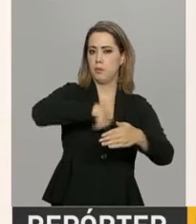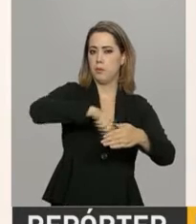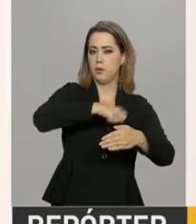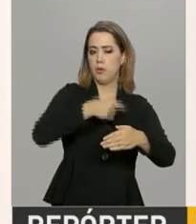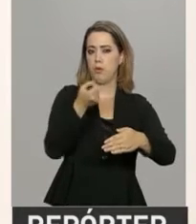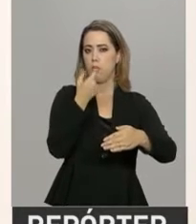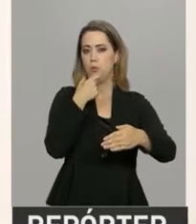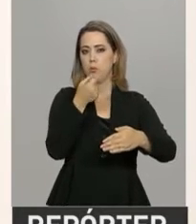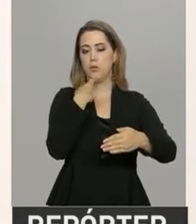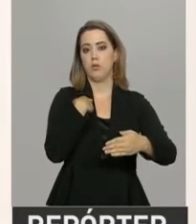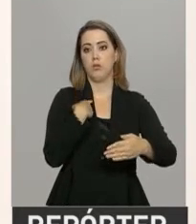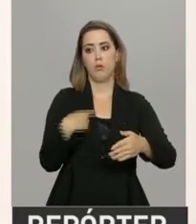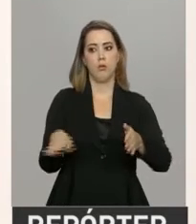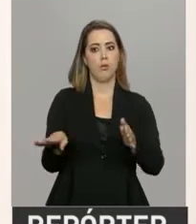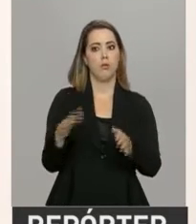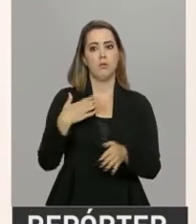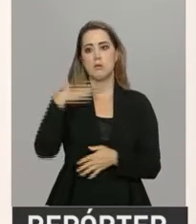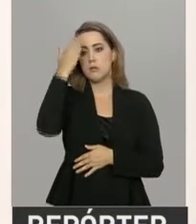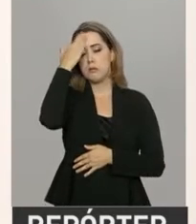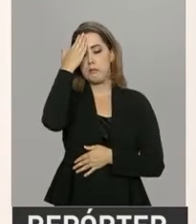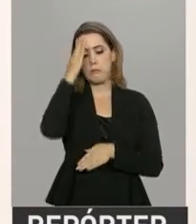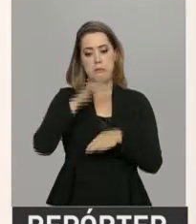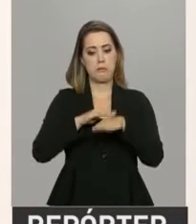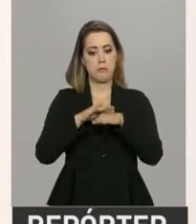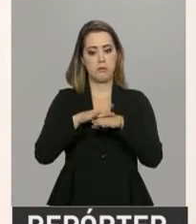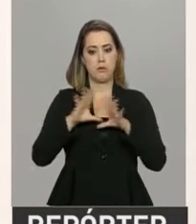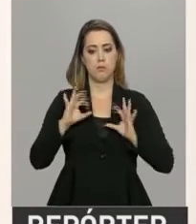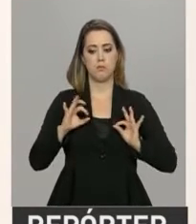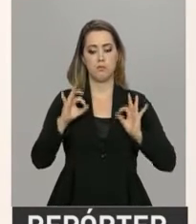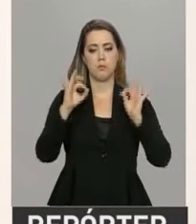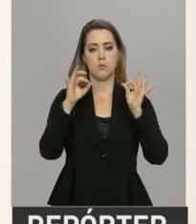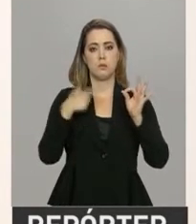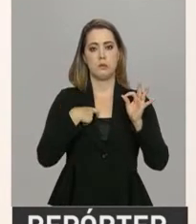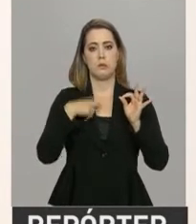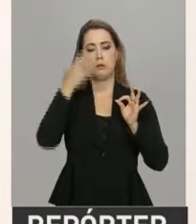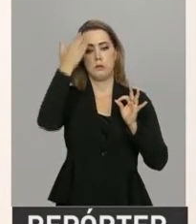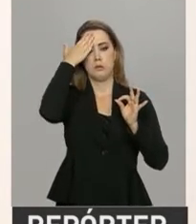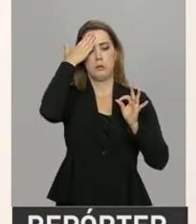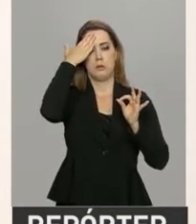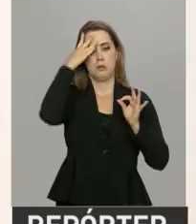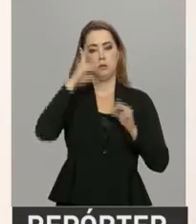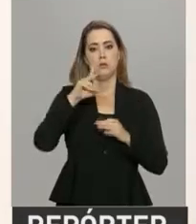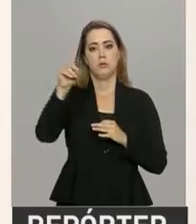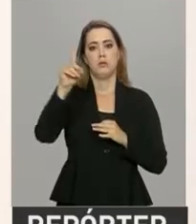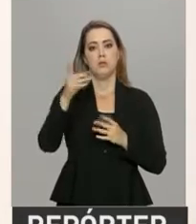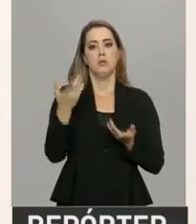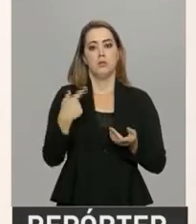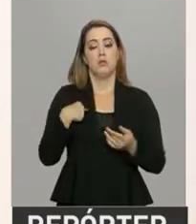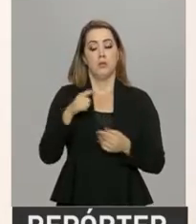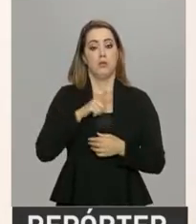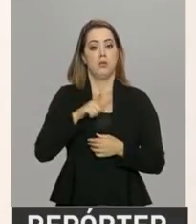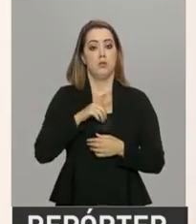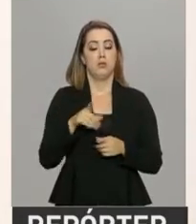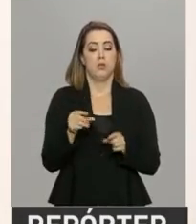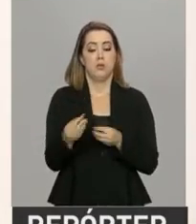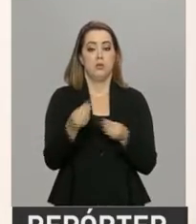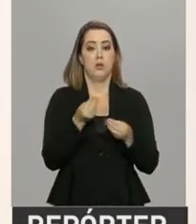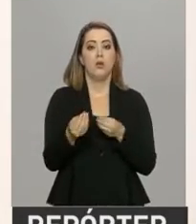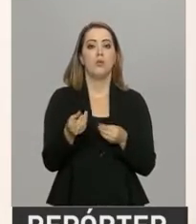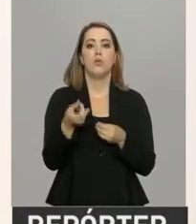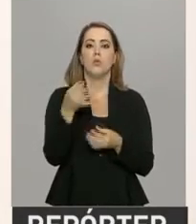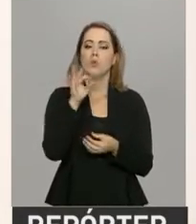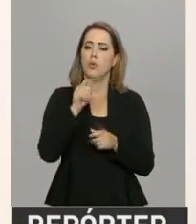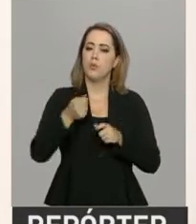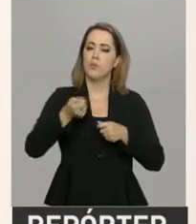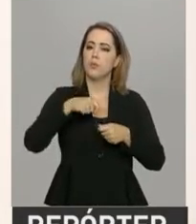eu falei assim, meu Deus, como é que eu vou sobreviver? Mas há uma outra maneira de você ganhar teu dinheiro em casa. Aí a Avenida veio com a